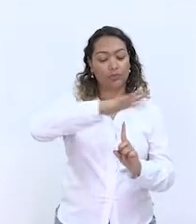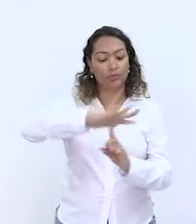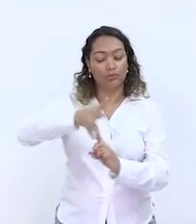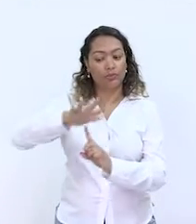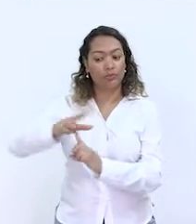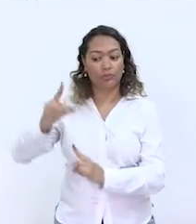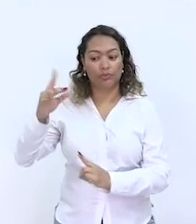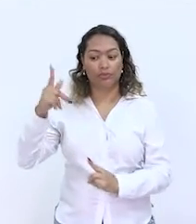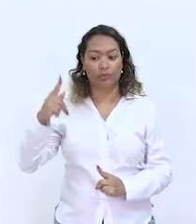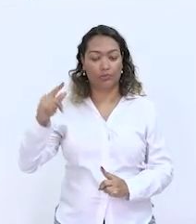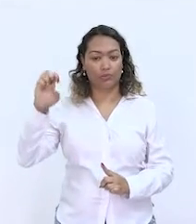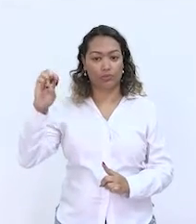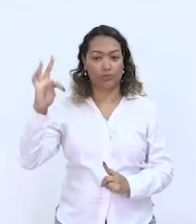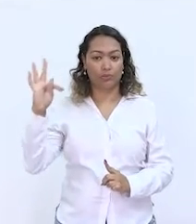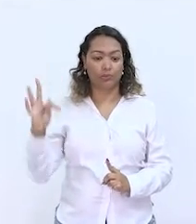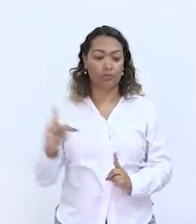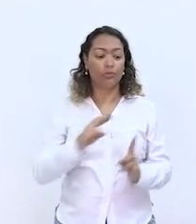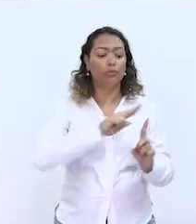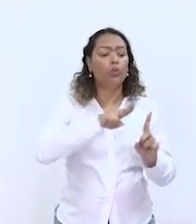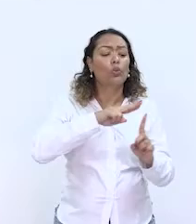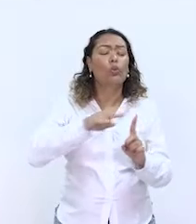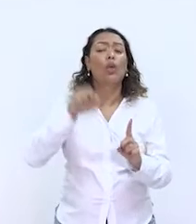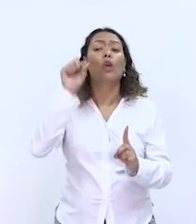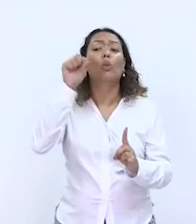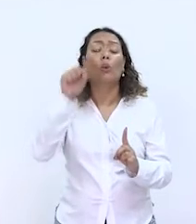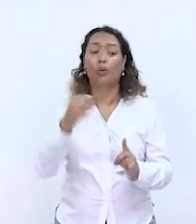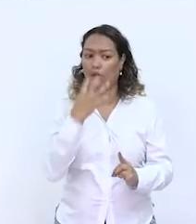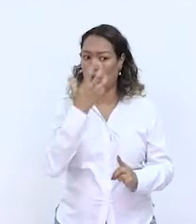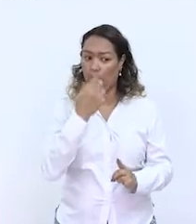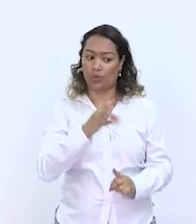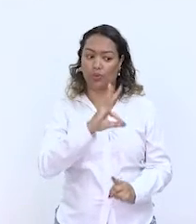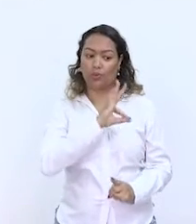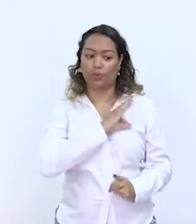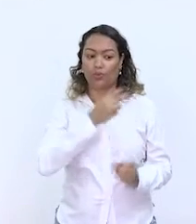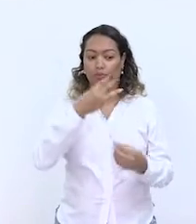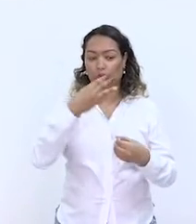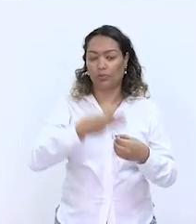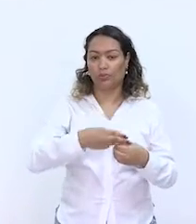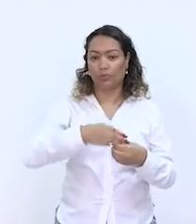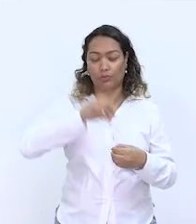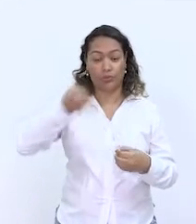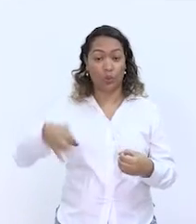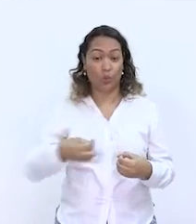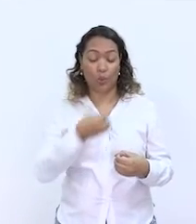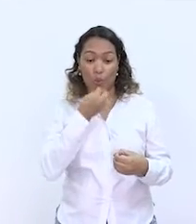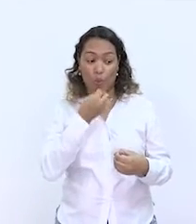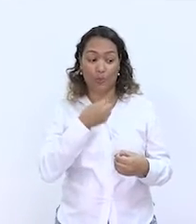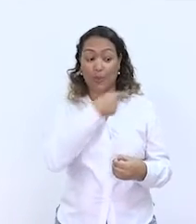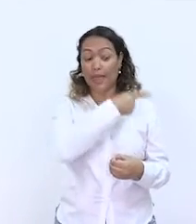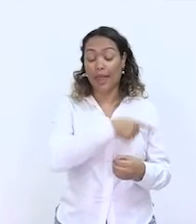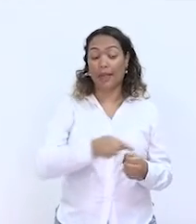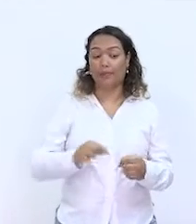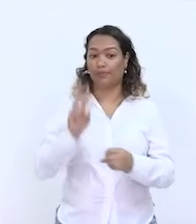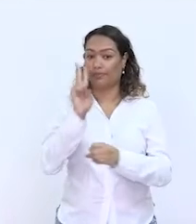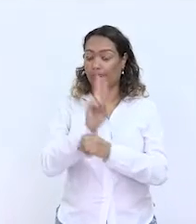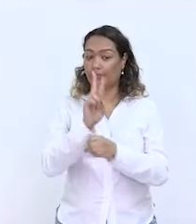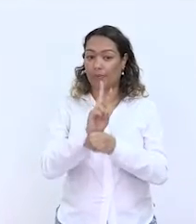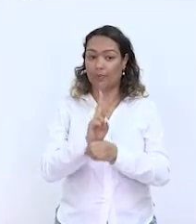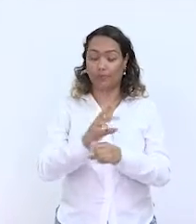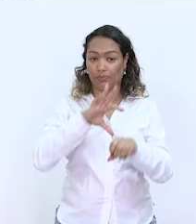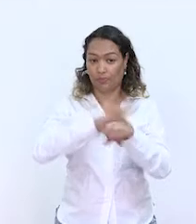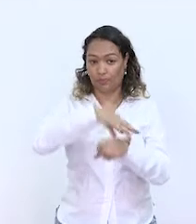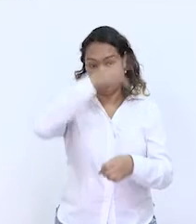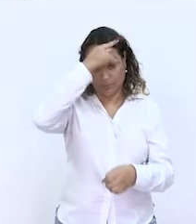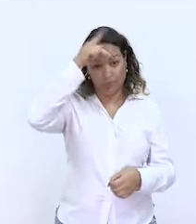denominação das praças pectus com os nomes dos cachorros do Canil da guarda municipal os cachorros que contribui com a nossa segurança contribui com o